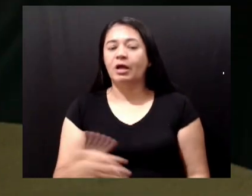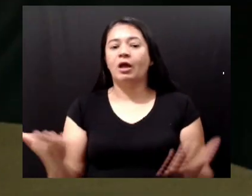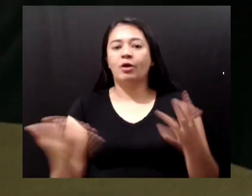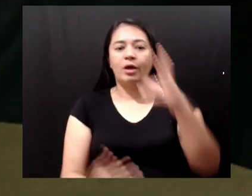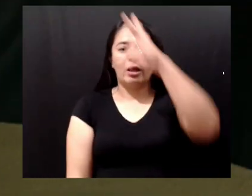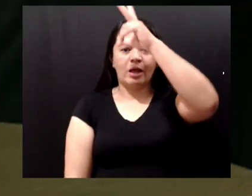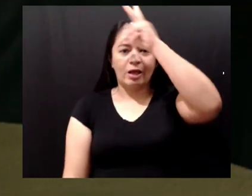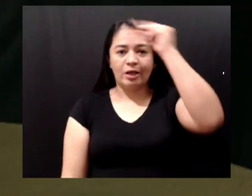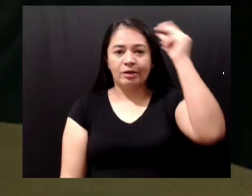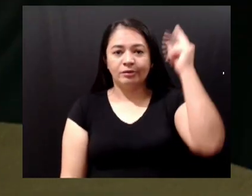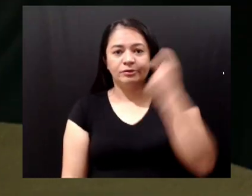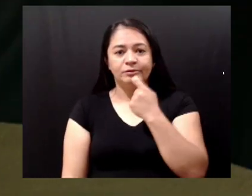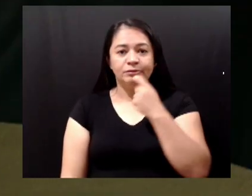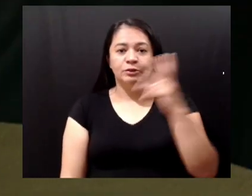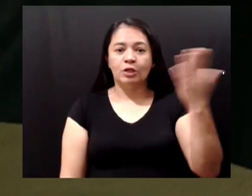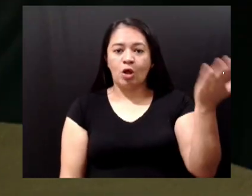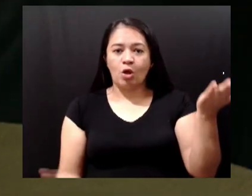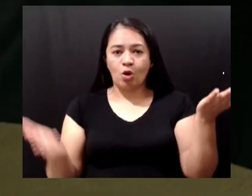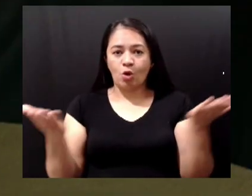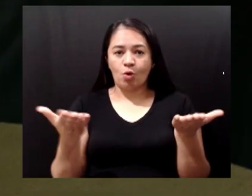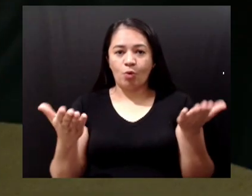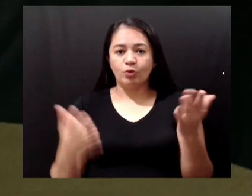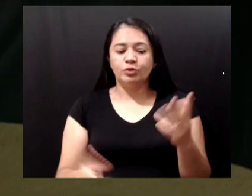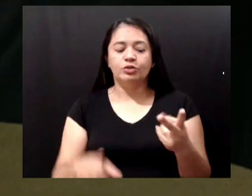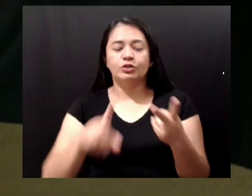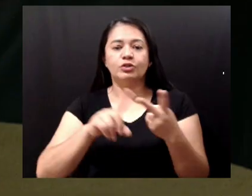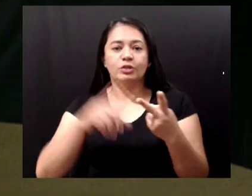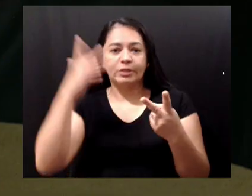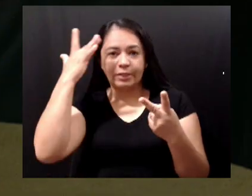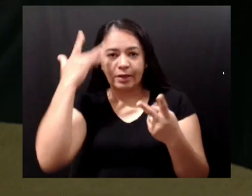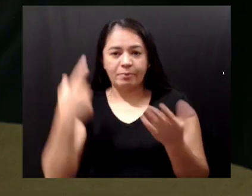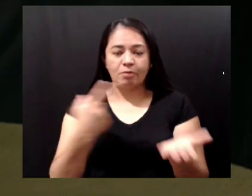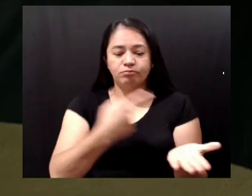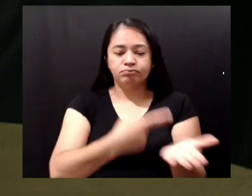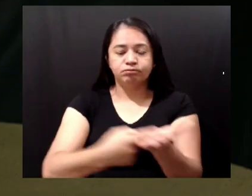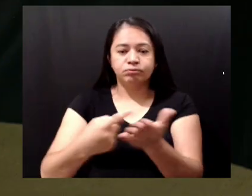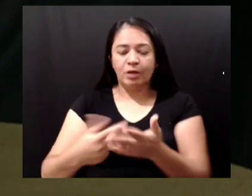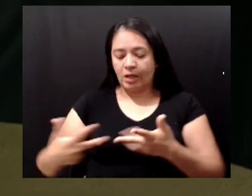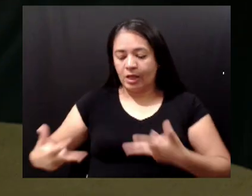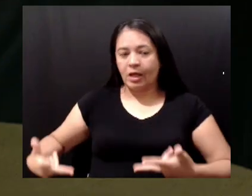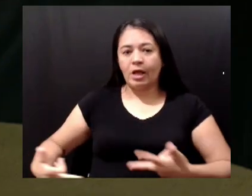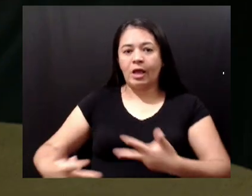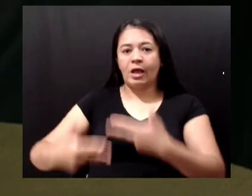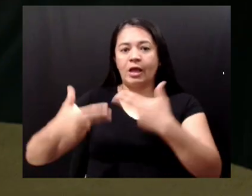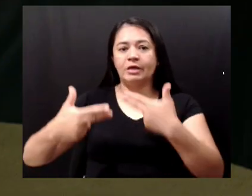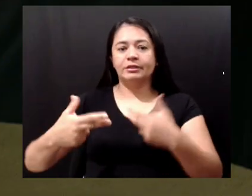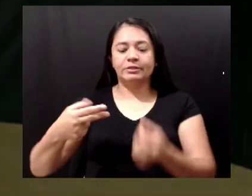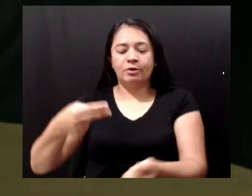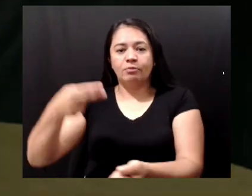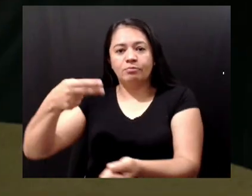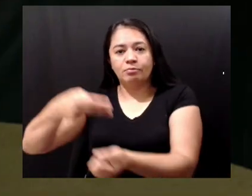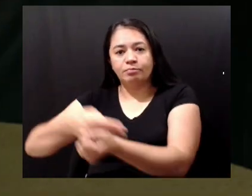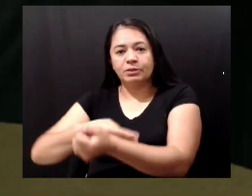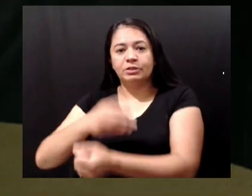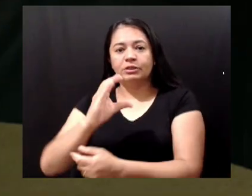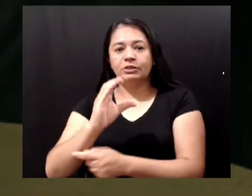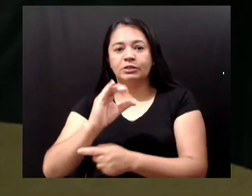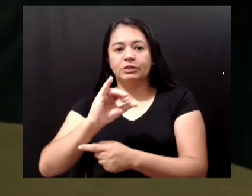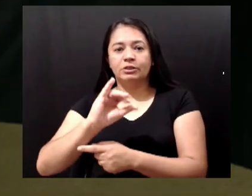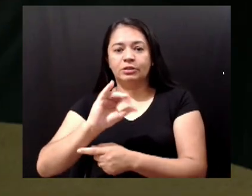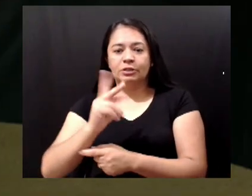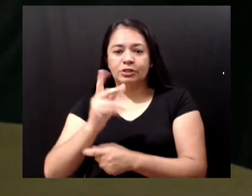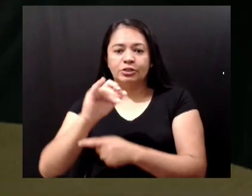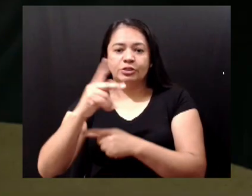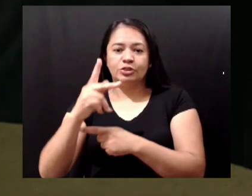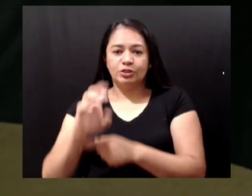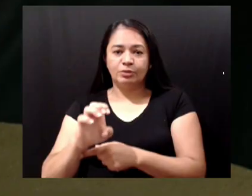e amanhã o agendamento para castração e microchipagem gratuita de cães e gatos dos moradores do Jardim Nova América,